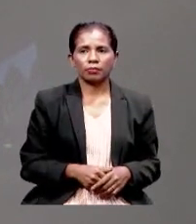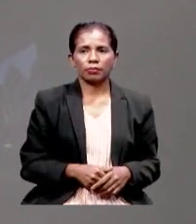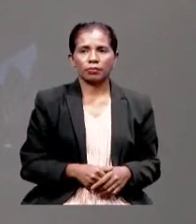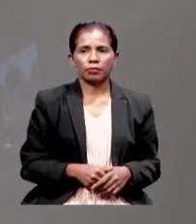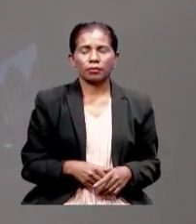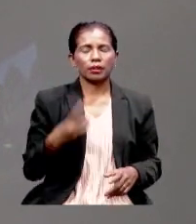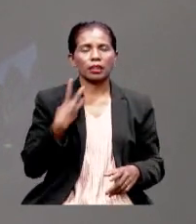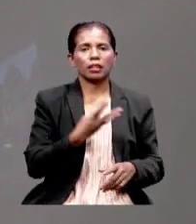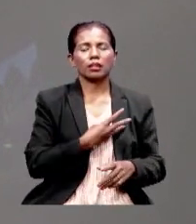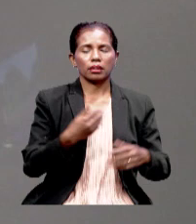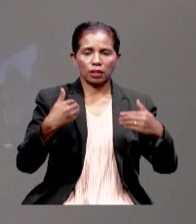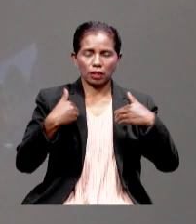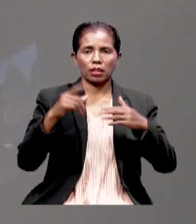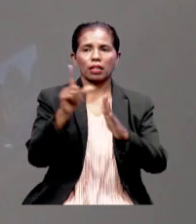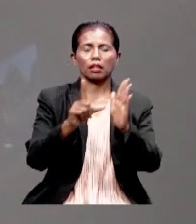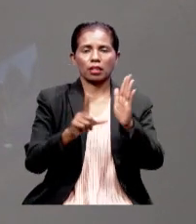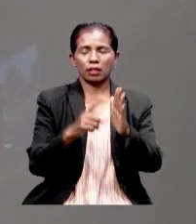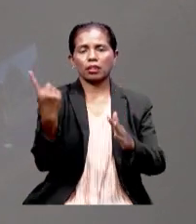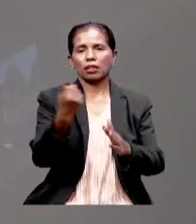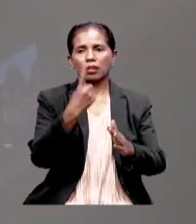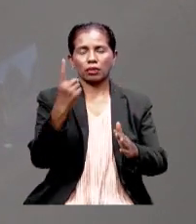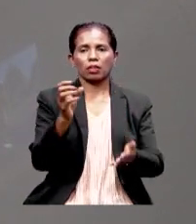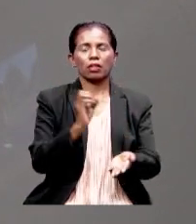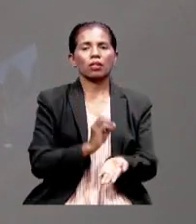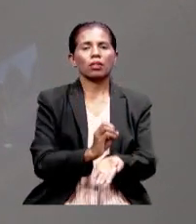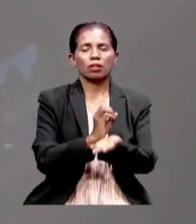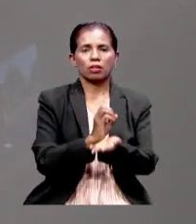Mas ita se ene lei ne se ina fatin dian raioa